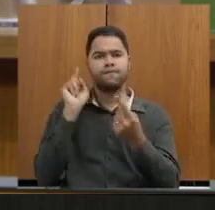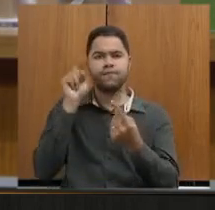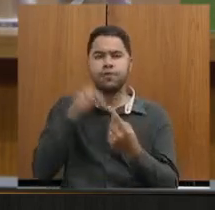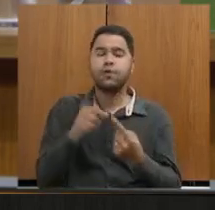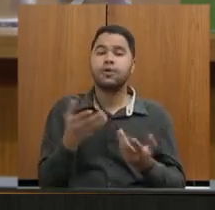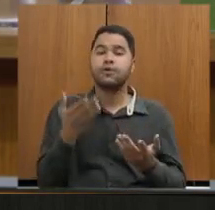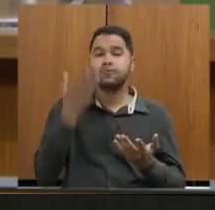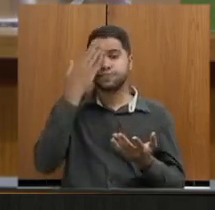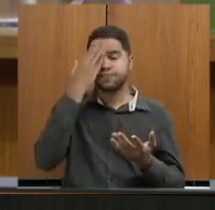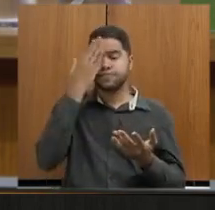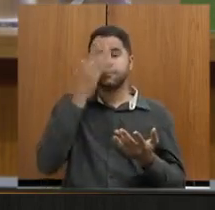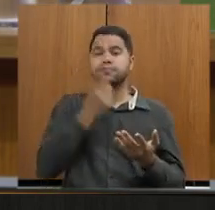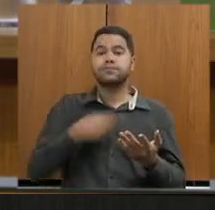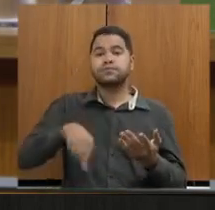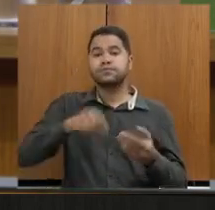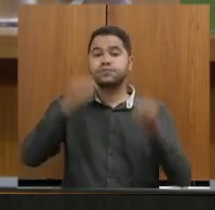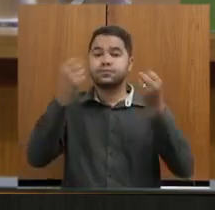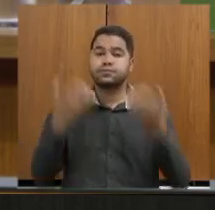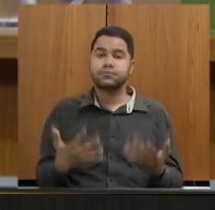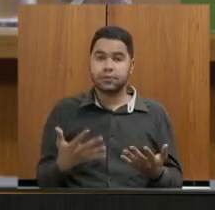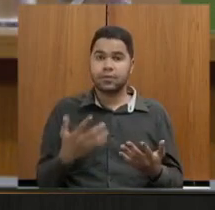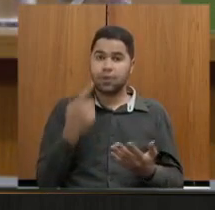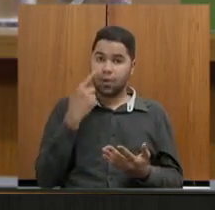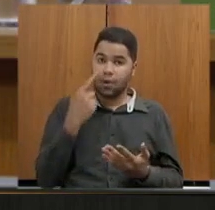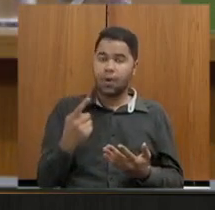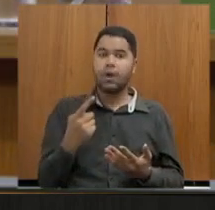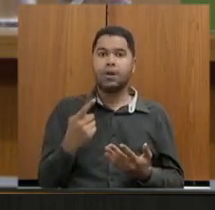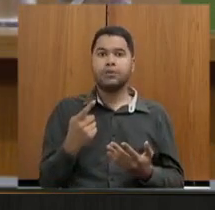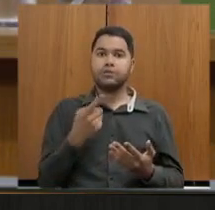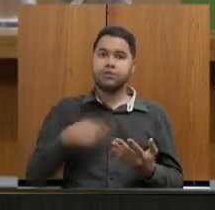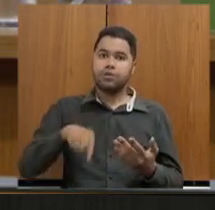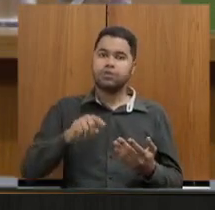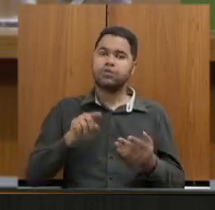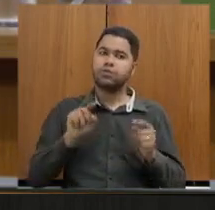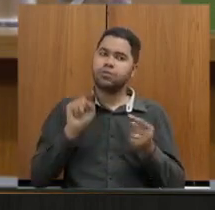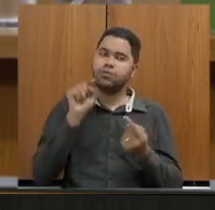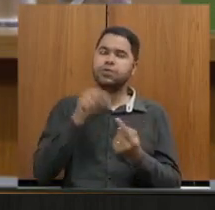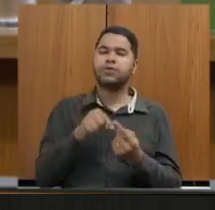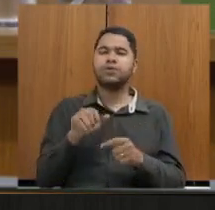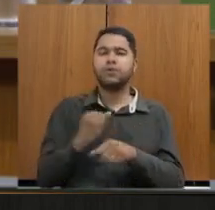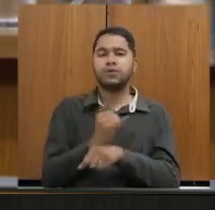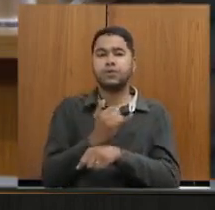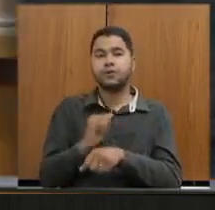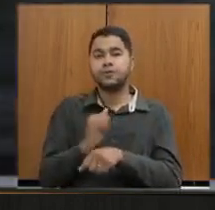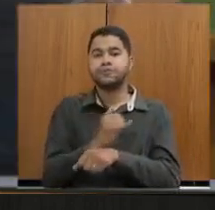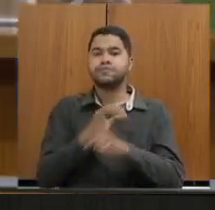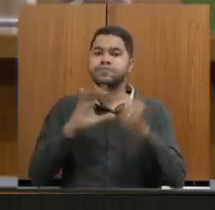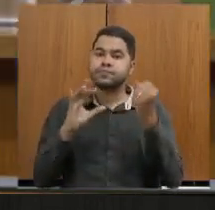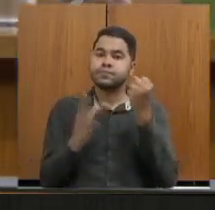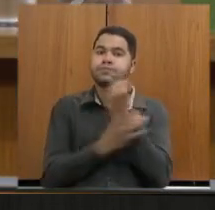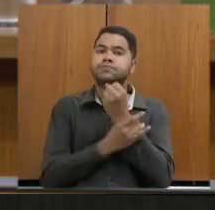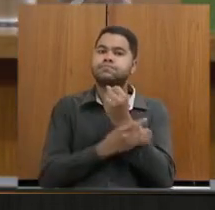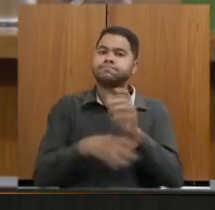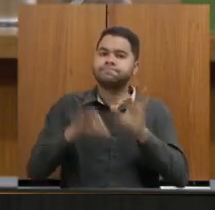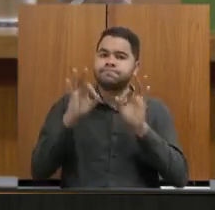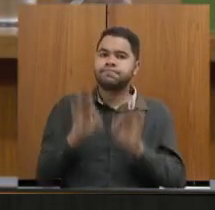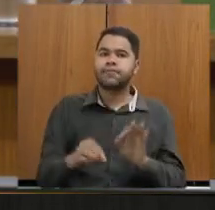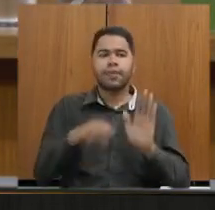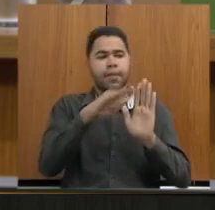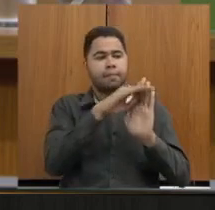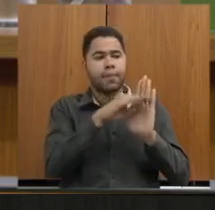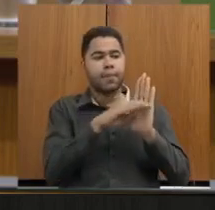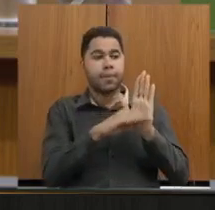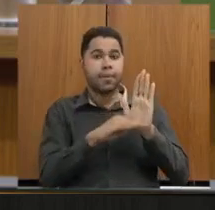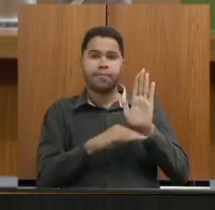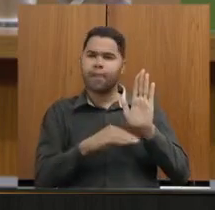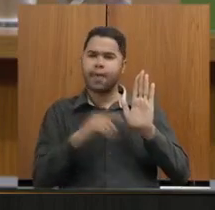e saber porque que nós estamos falando disso então aqui a gente desdobra o nosso objetivo estratégico garantir o efetivo necessário ao cumprimento da